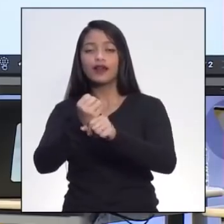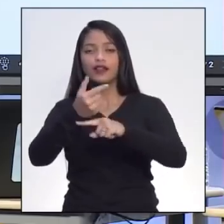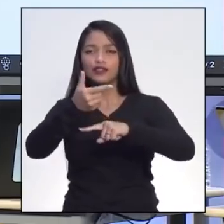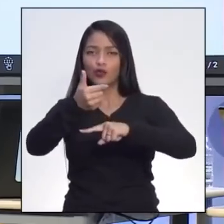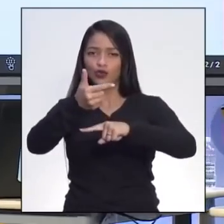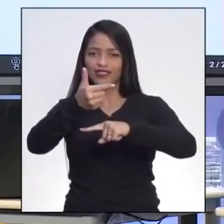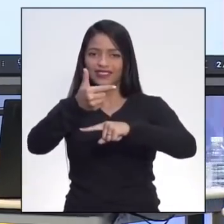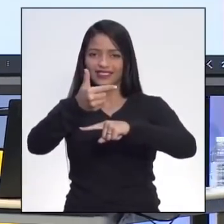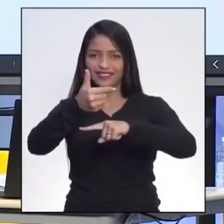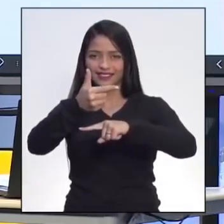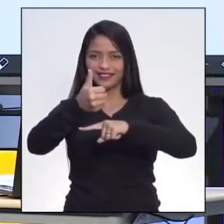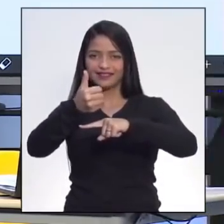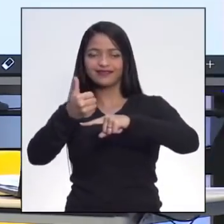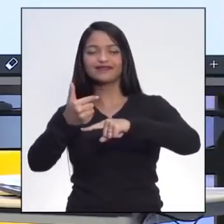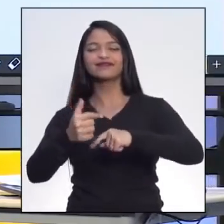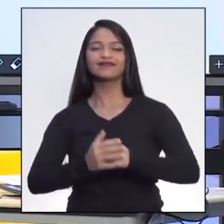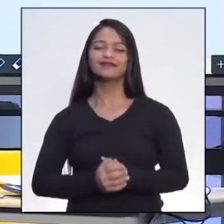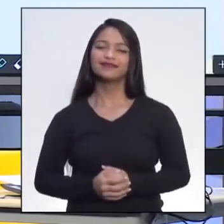12.